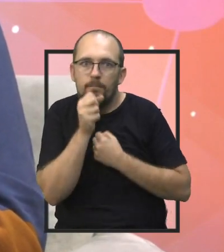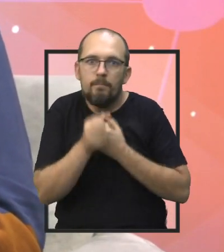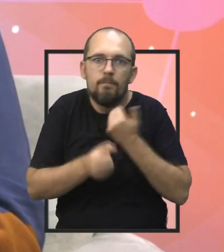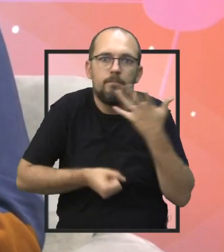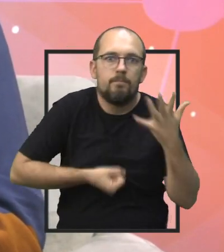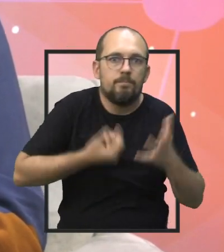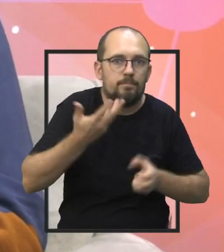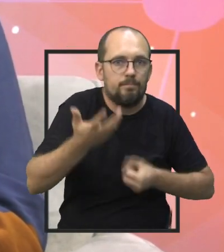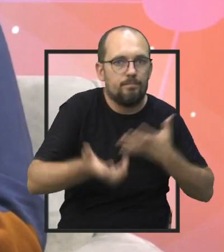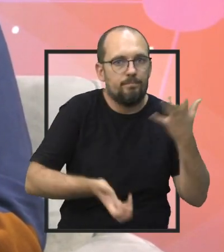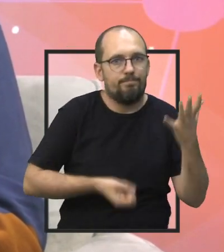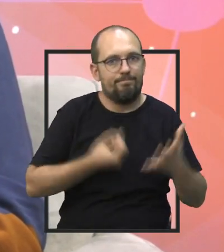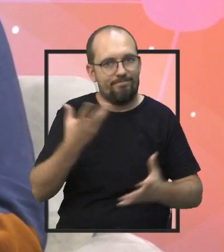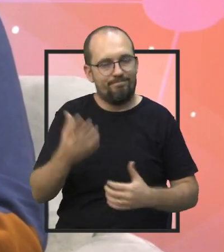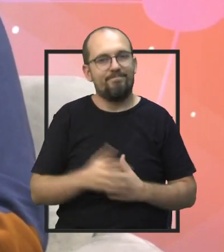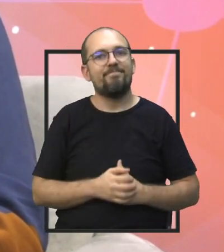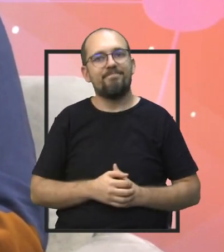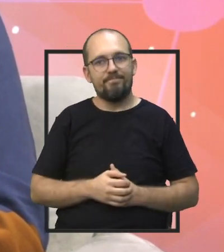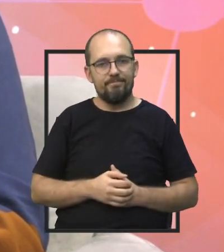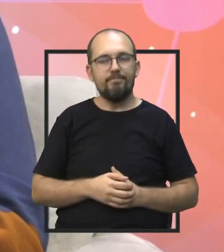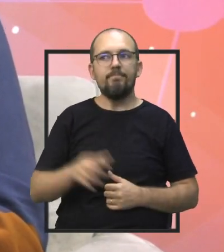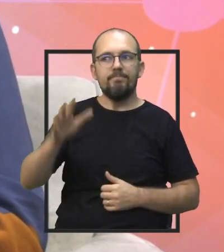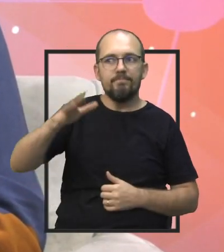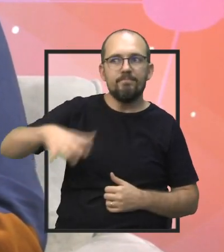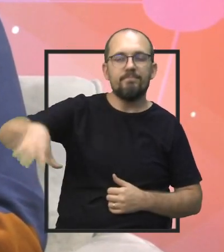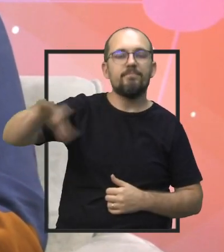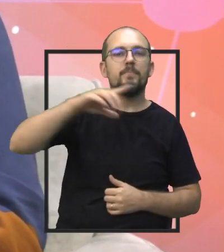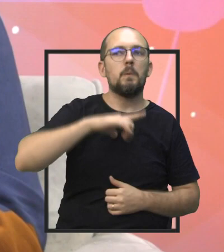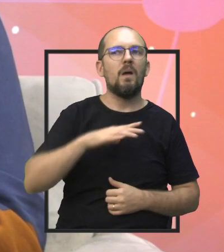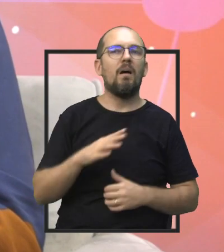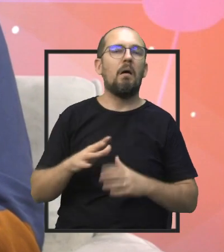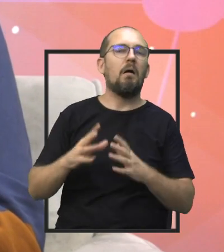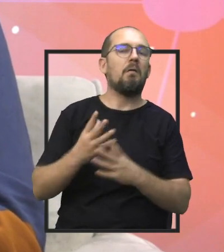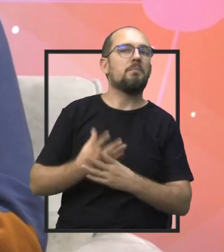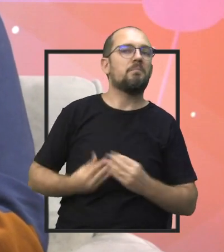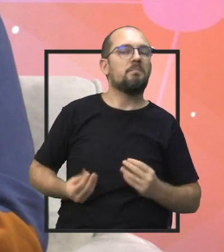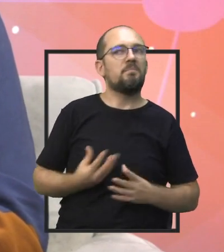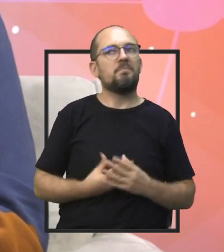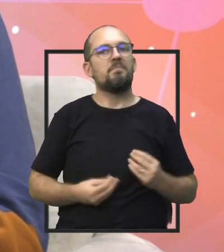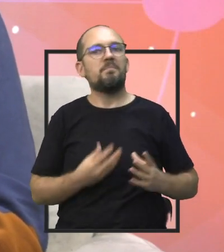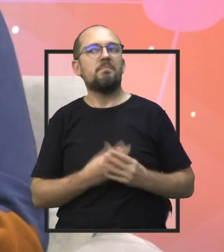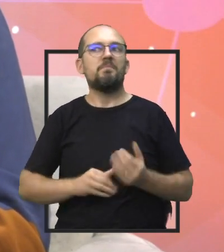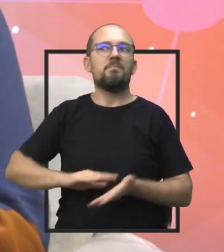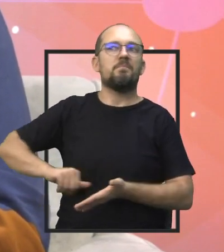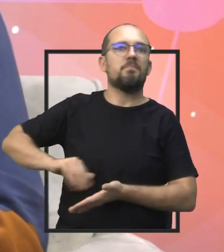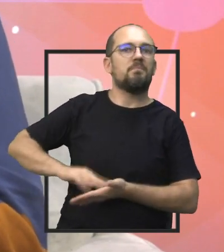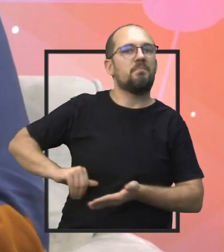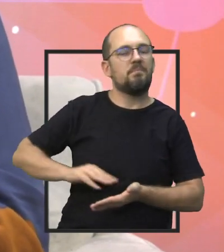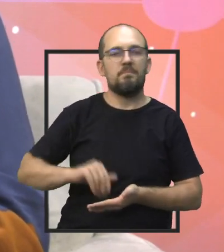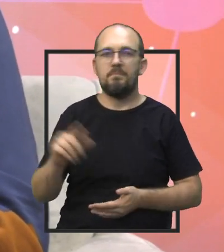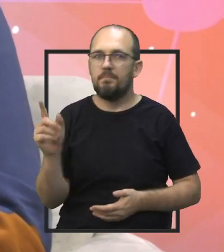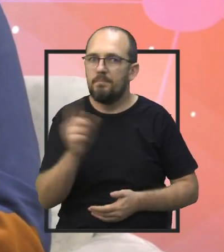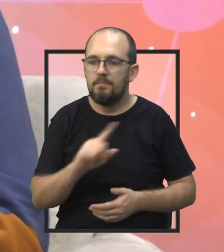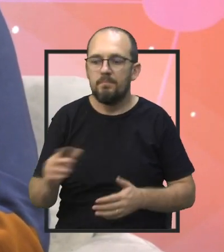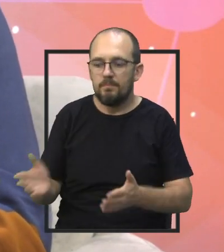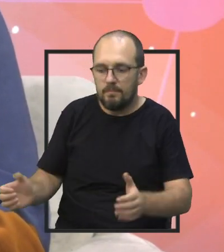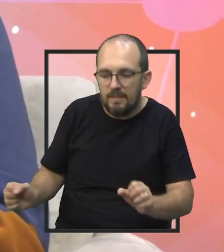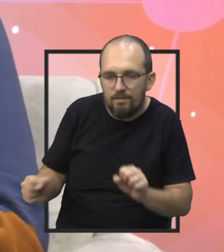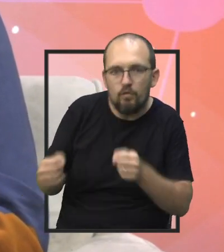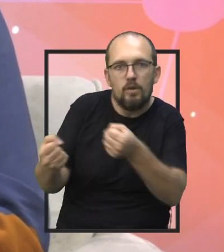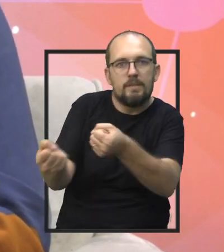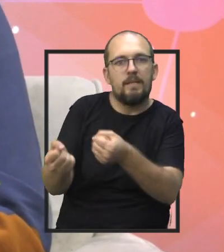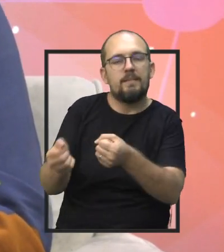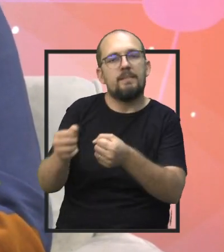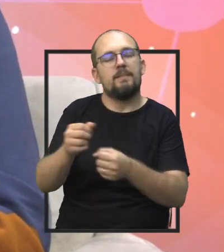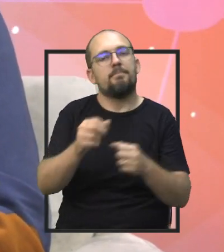tirar toda essa questão do vespero, do silenciamento, das omissões e trazer à tona, fortalecer o outro, fortalecer